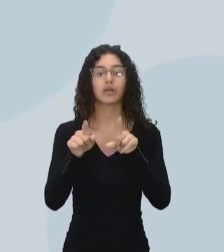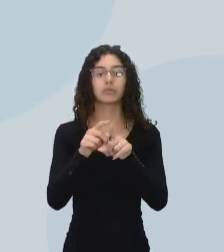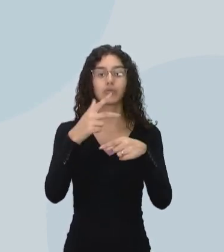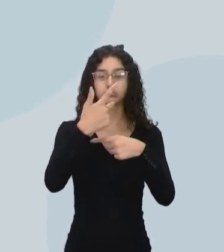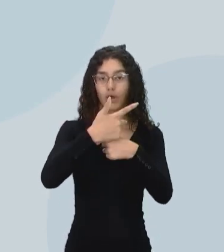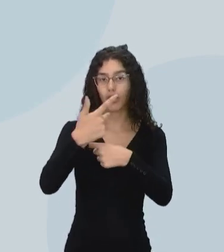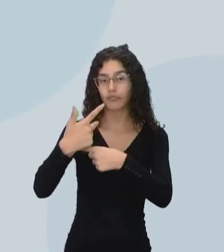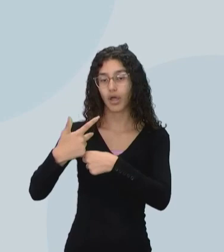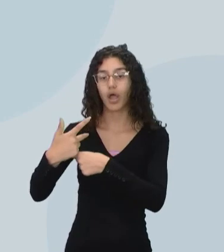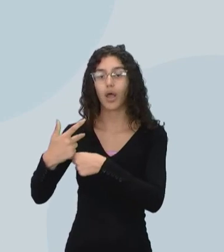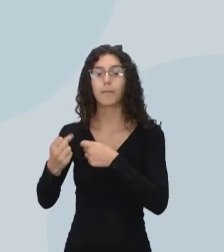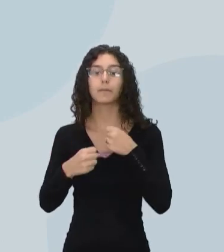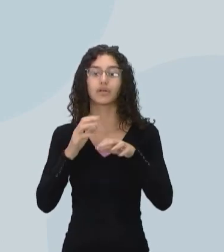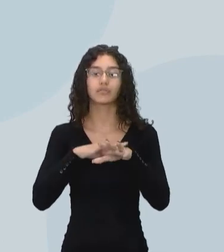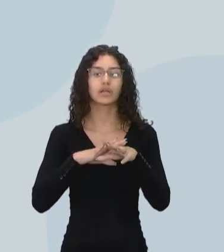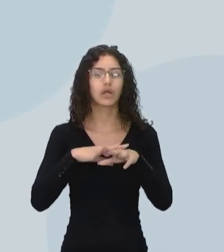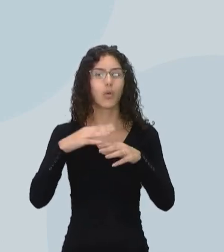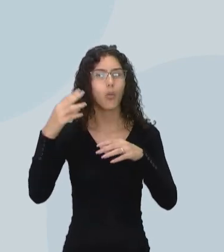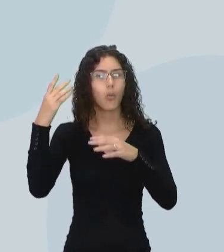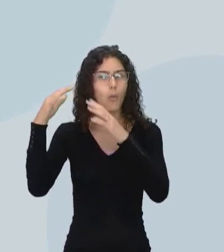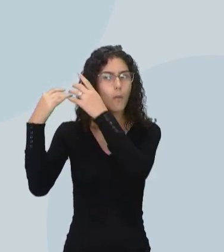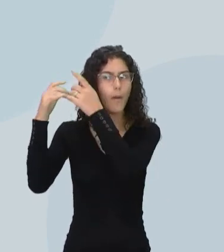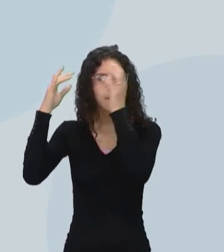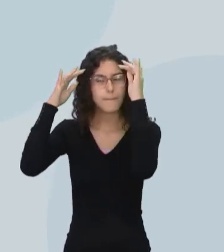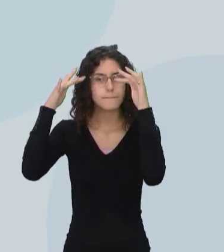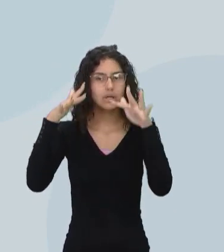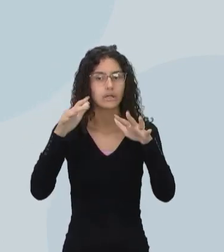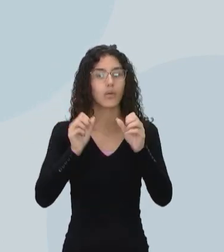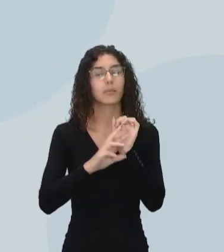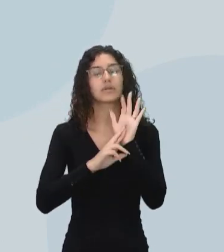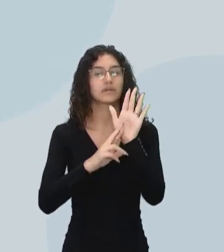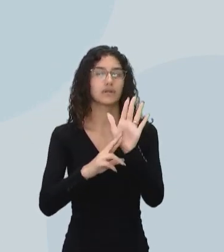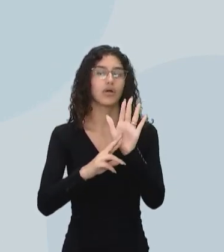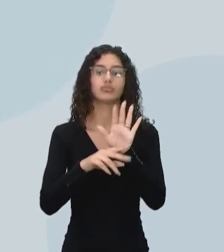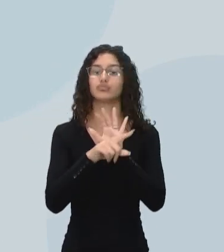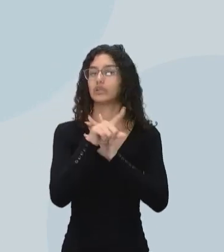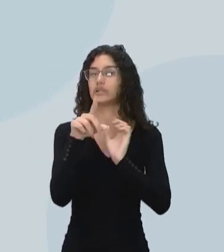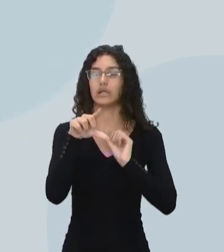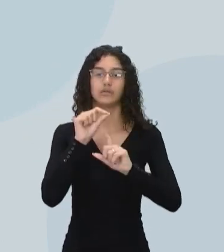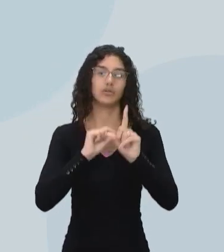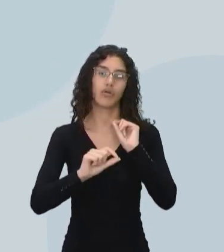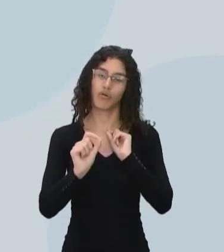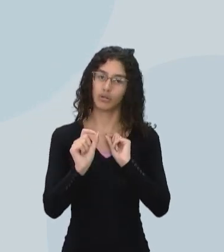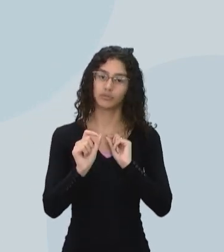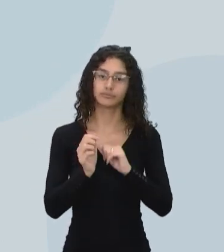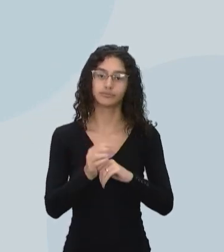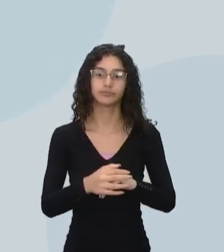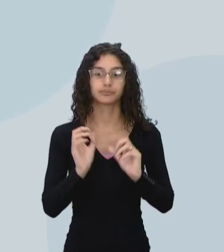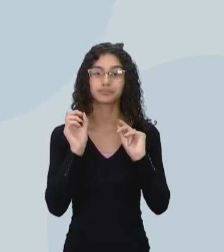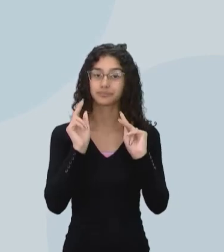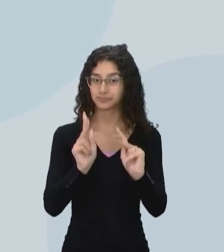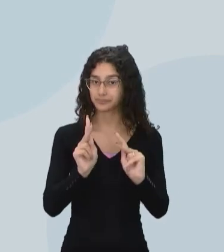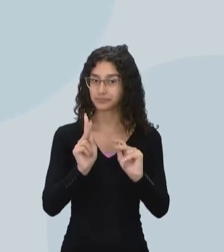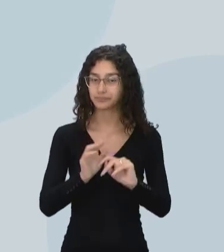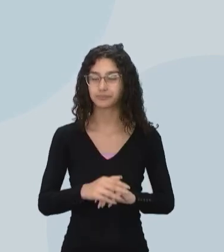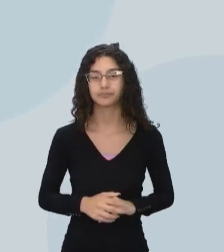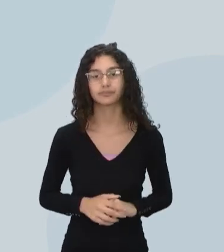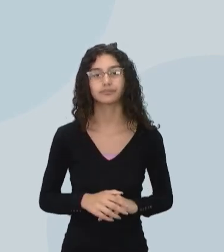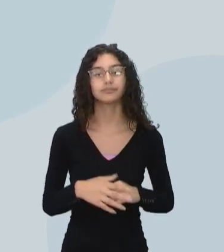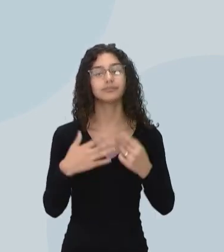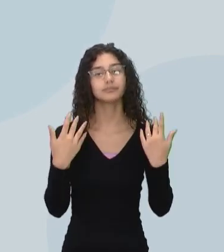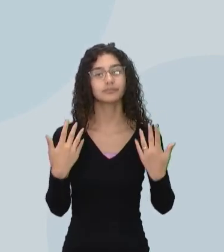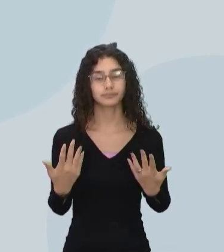um vídeo, pode fazer um mapa mental. Então, a apresentação fica por conta de vocês, tudo bem?